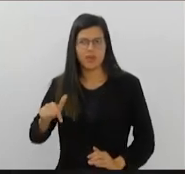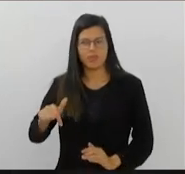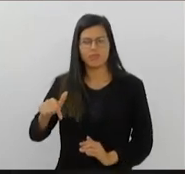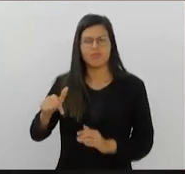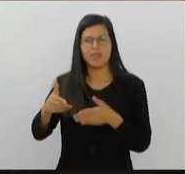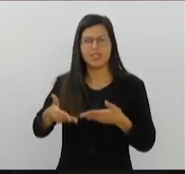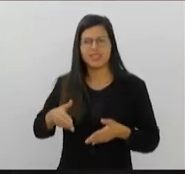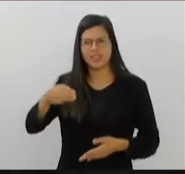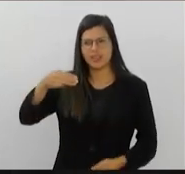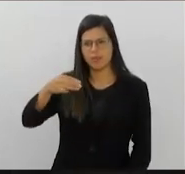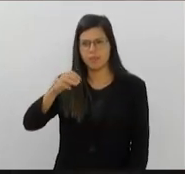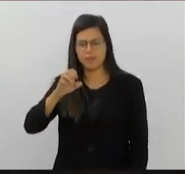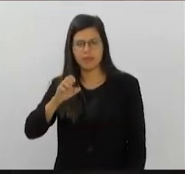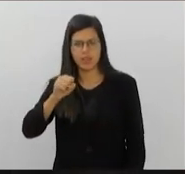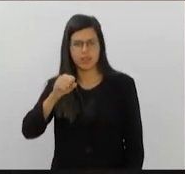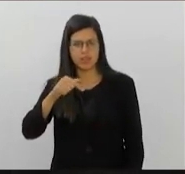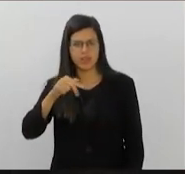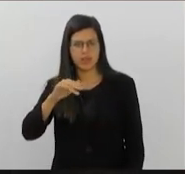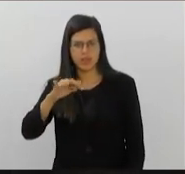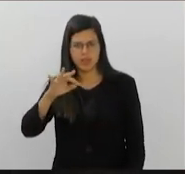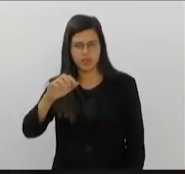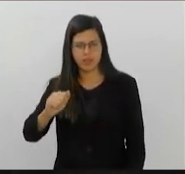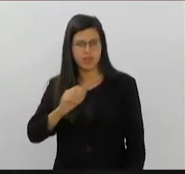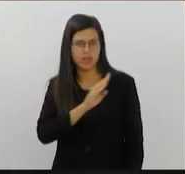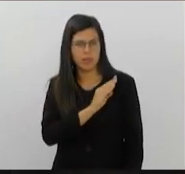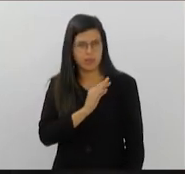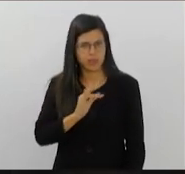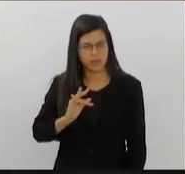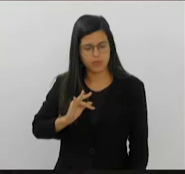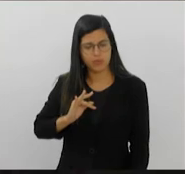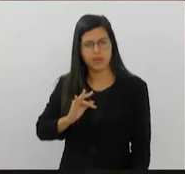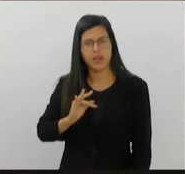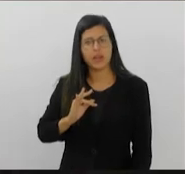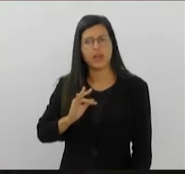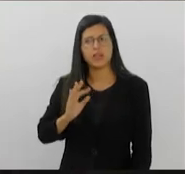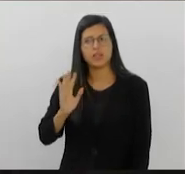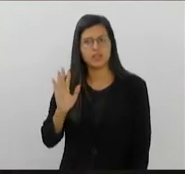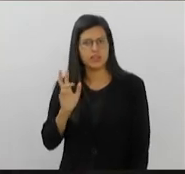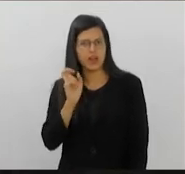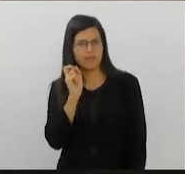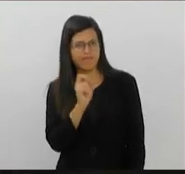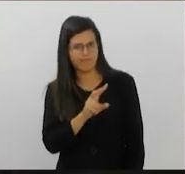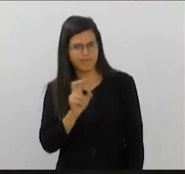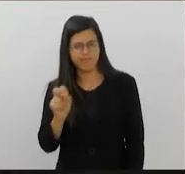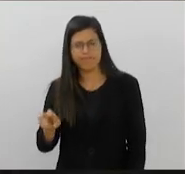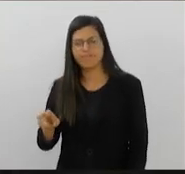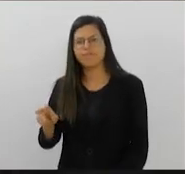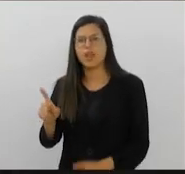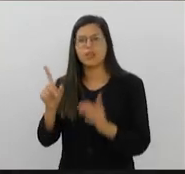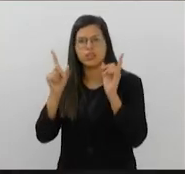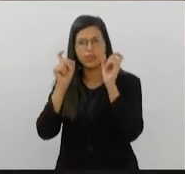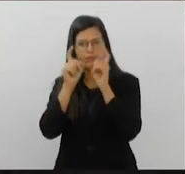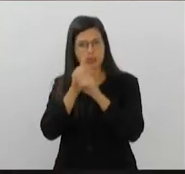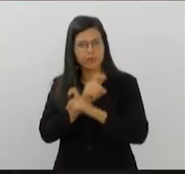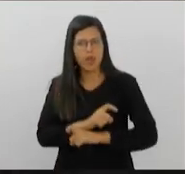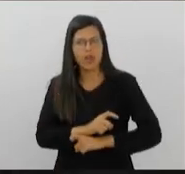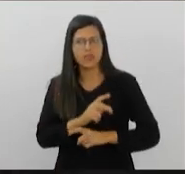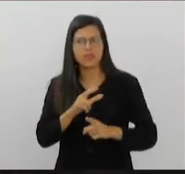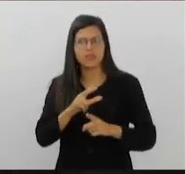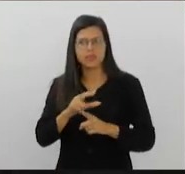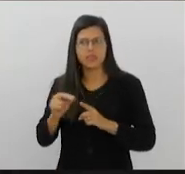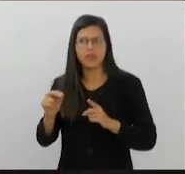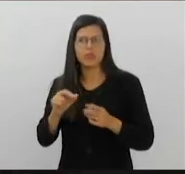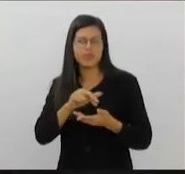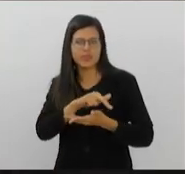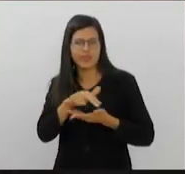Baixada Fluminense, e que já viu muito de todas as dores que a gente vivencia, dos diferentes Rio de Janeiro que